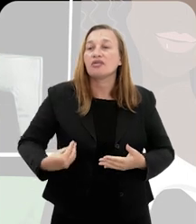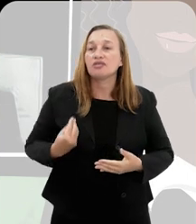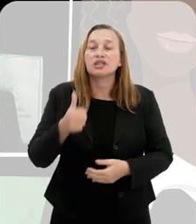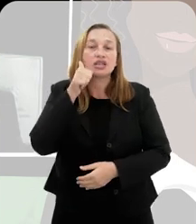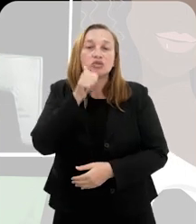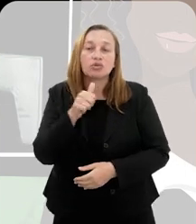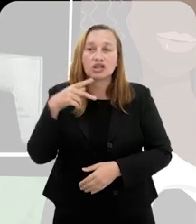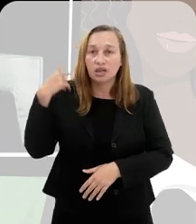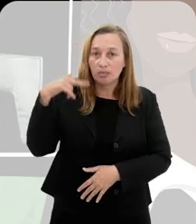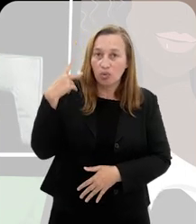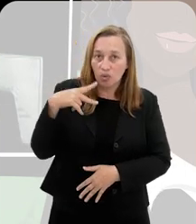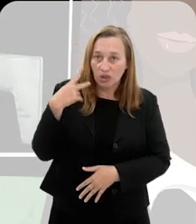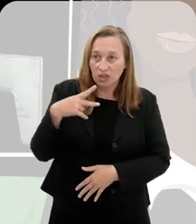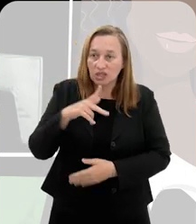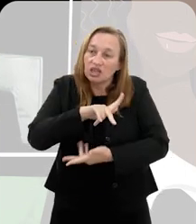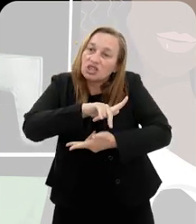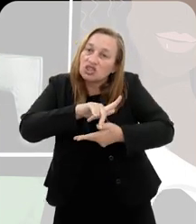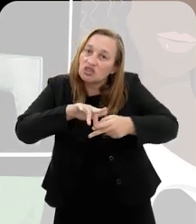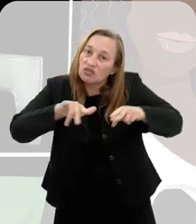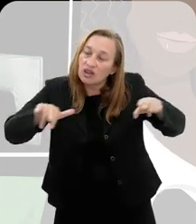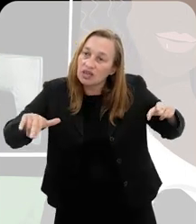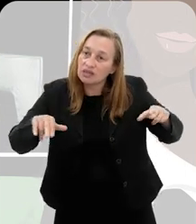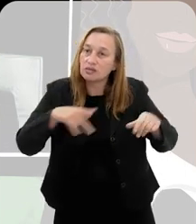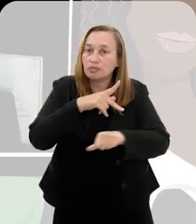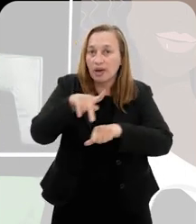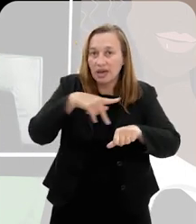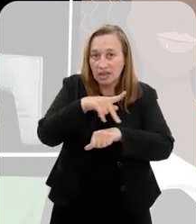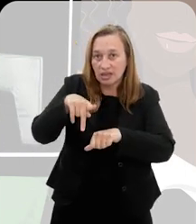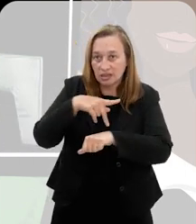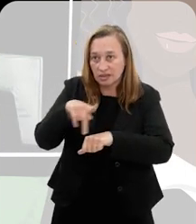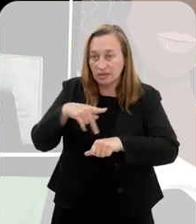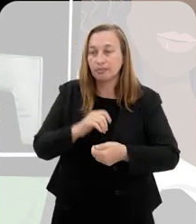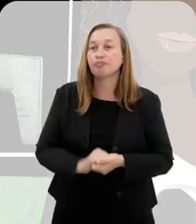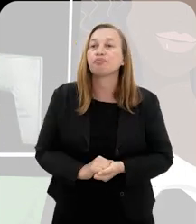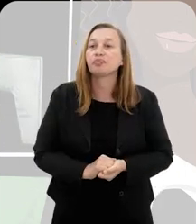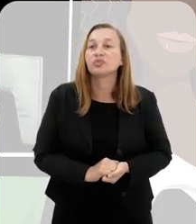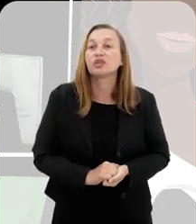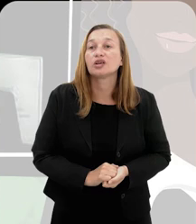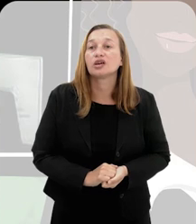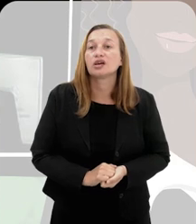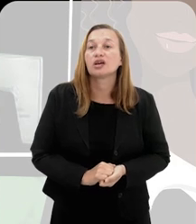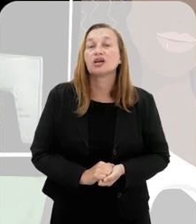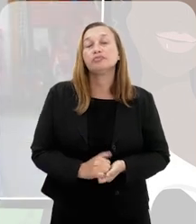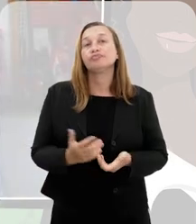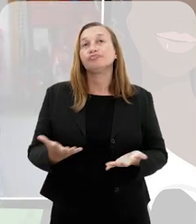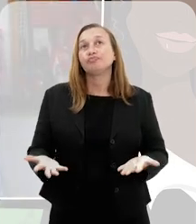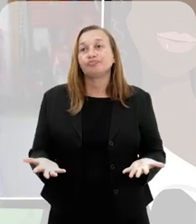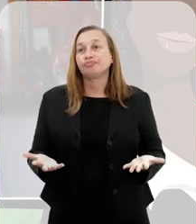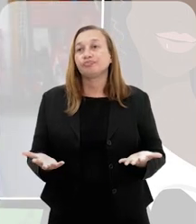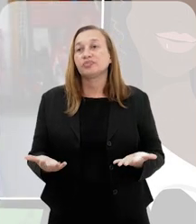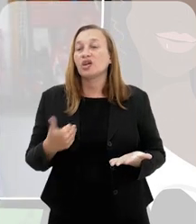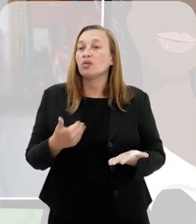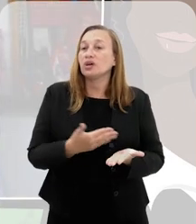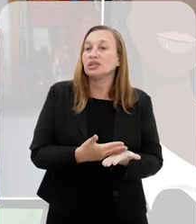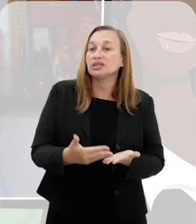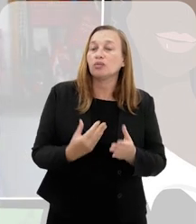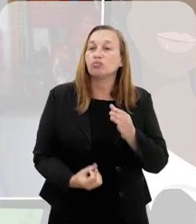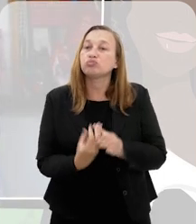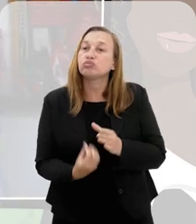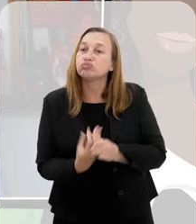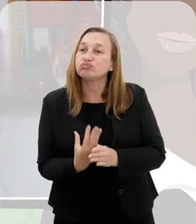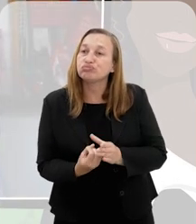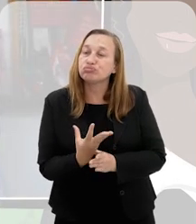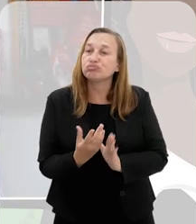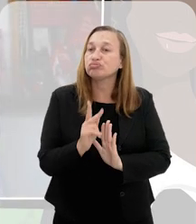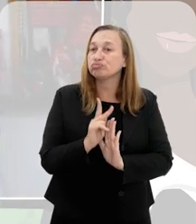a participação feminina das mulheres na política em diversos países pelo mundo afora. E aí veio,